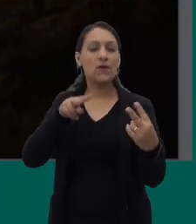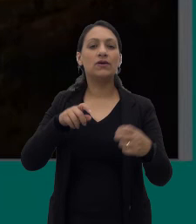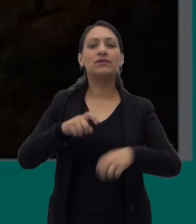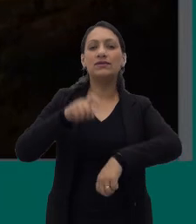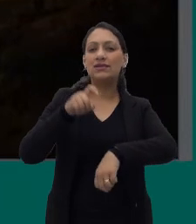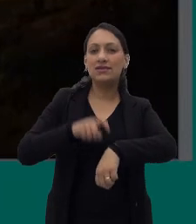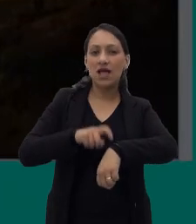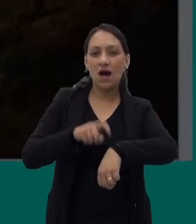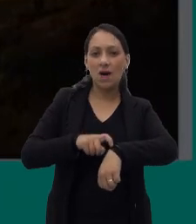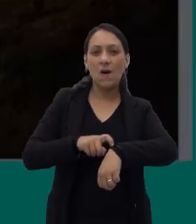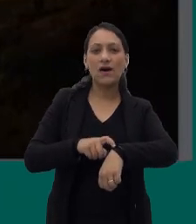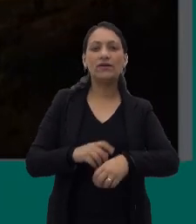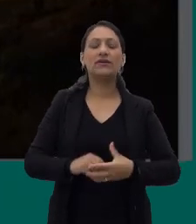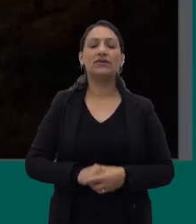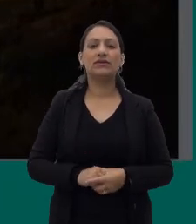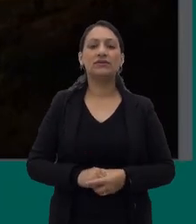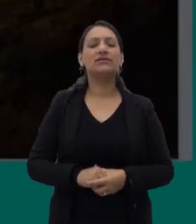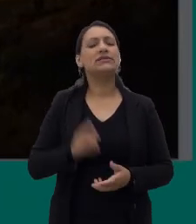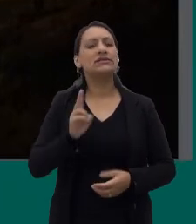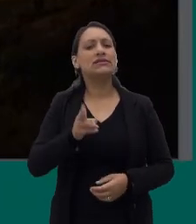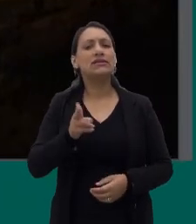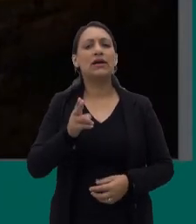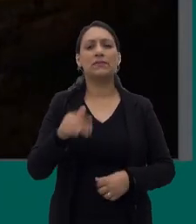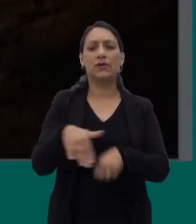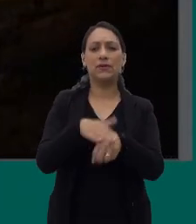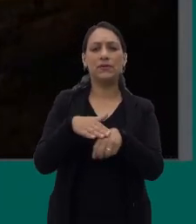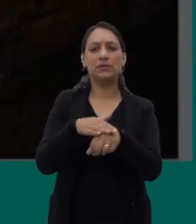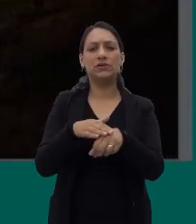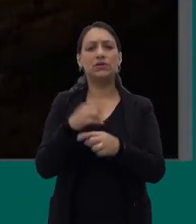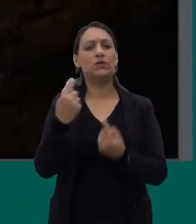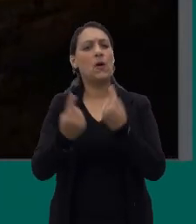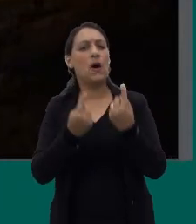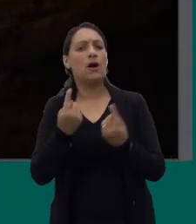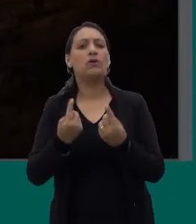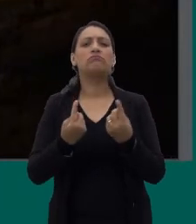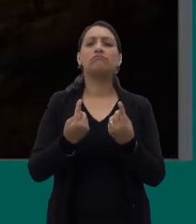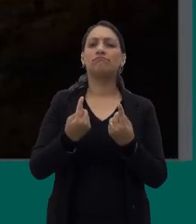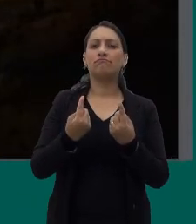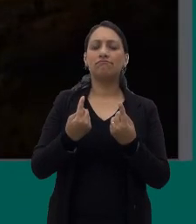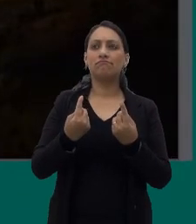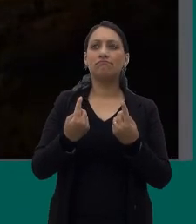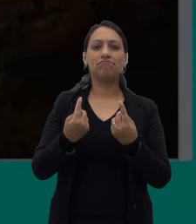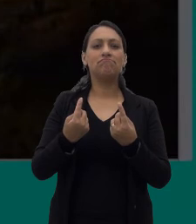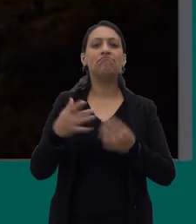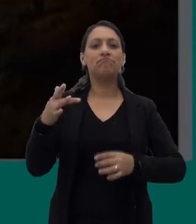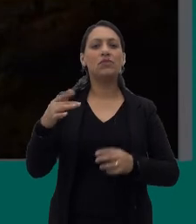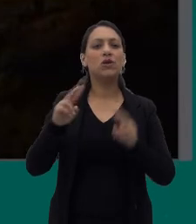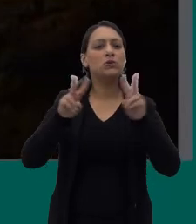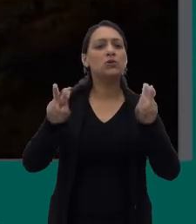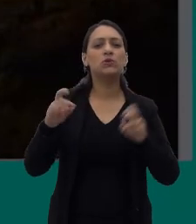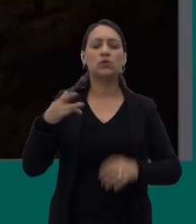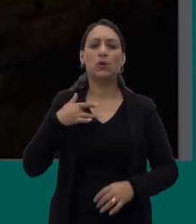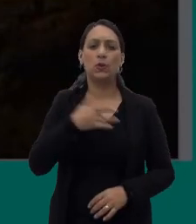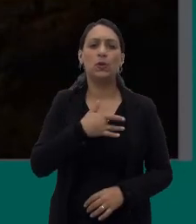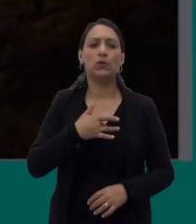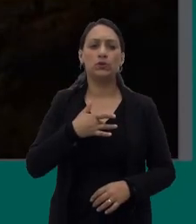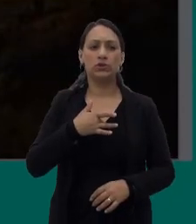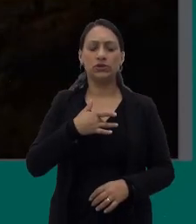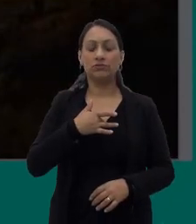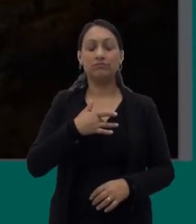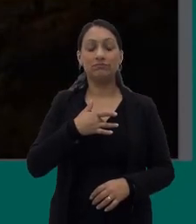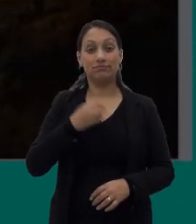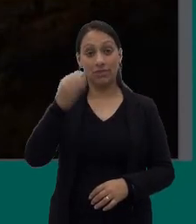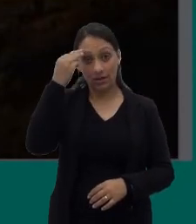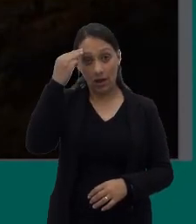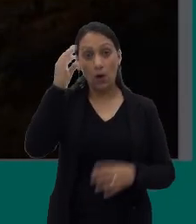Hora, sempre conversando sobre algum aspecto de saúde mental, né, e de comportamento